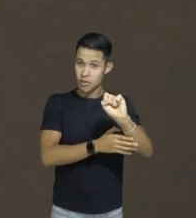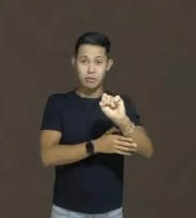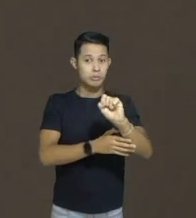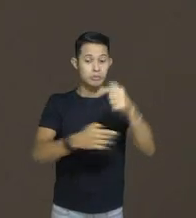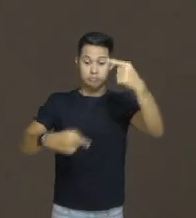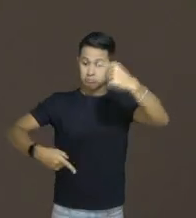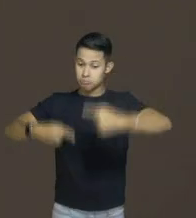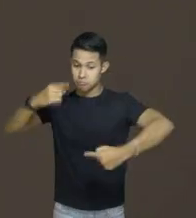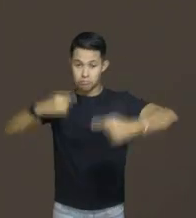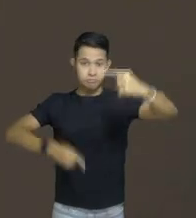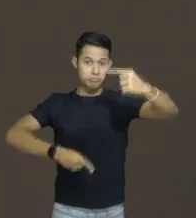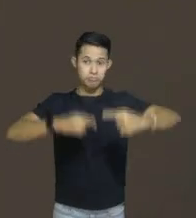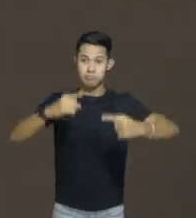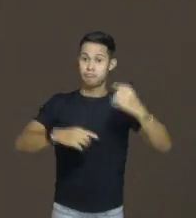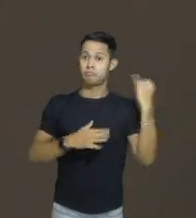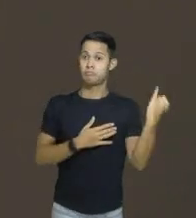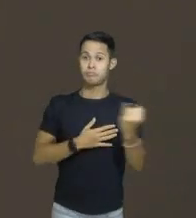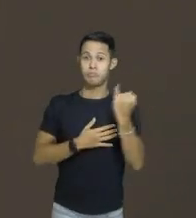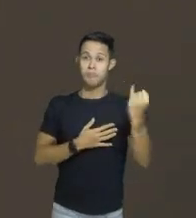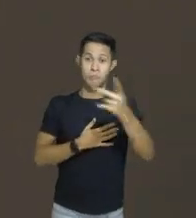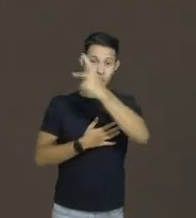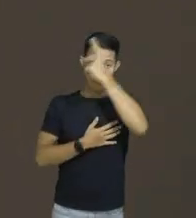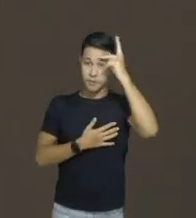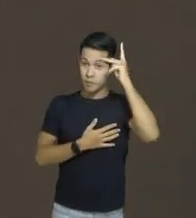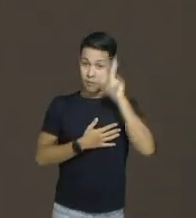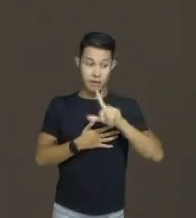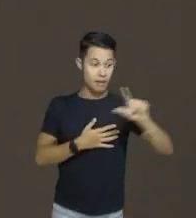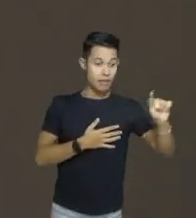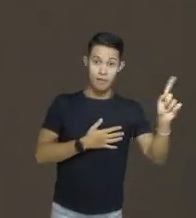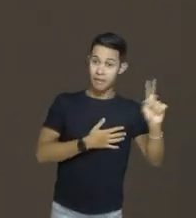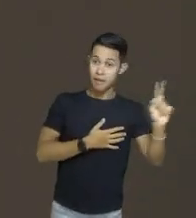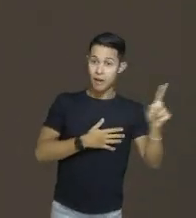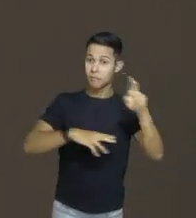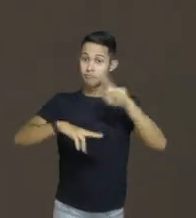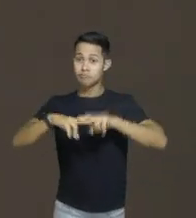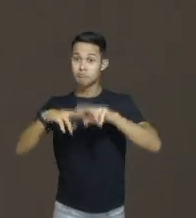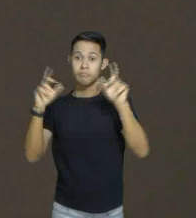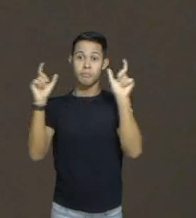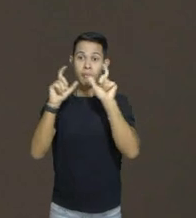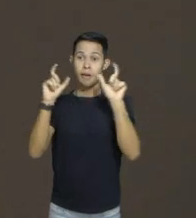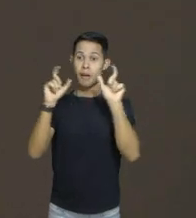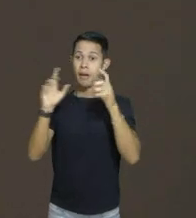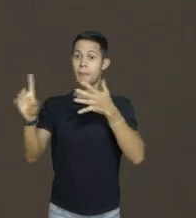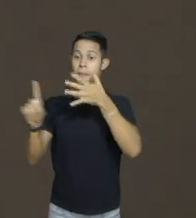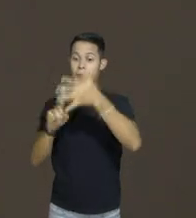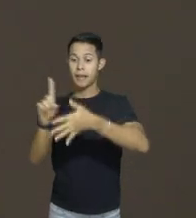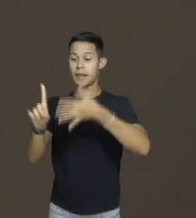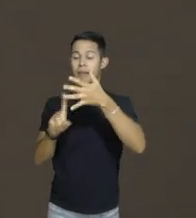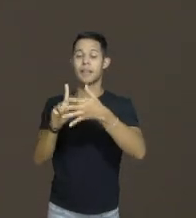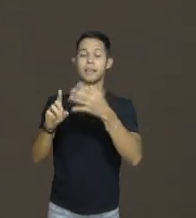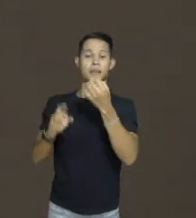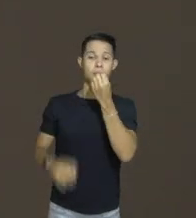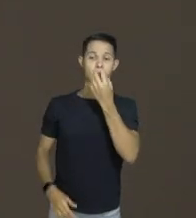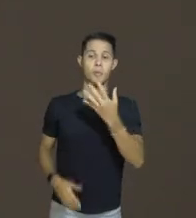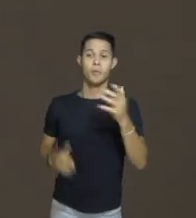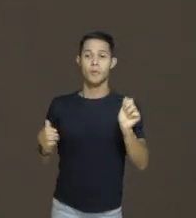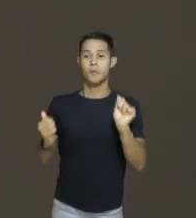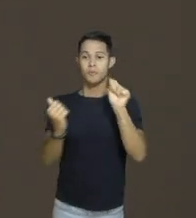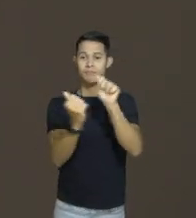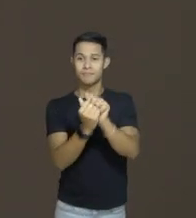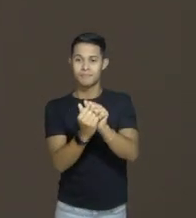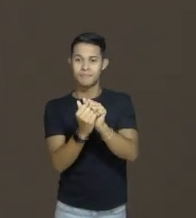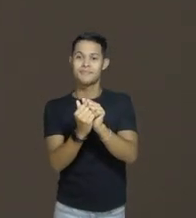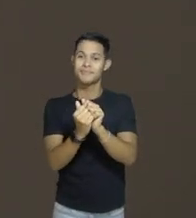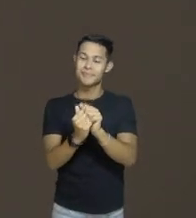pouco levantavam para sair tomar um cafezinho, uma palestra acima da outra, que valia a pena, sabe? Então, isso é